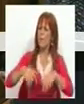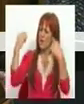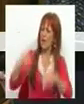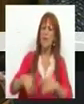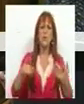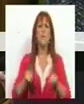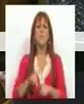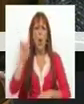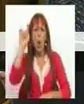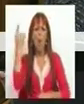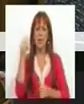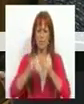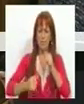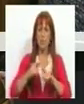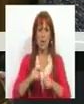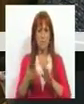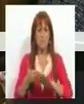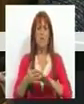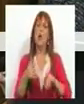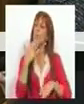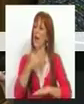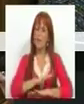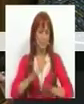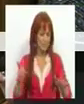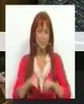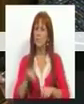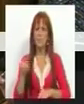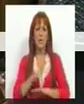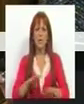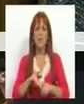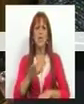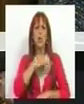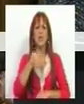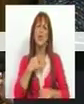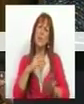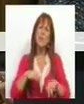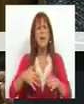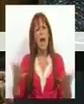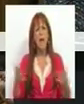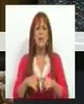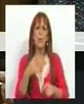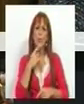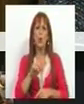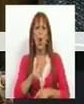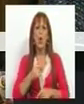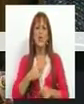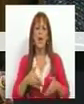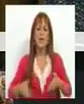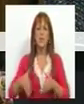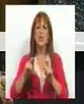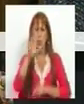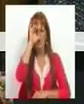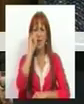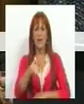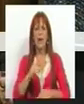Parlamento de que, se fosse uma cirurgia emergente, isto não aconteceria? Sr. Presidente, só para terminar, perguntava qual é a estratégia